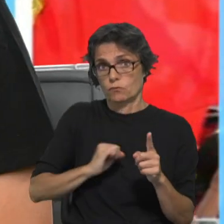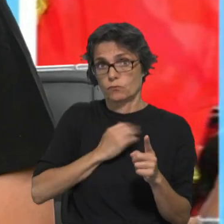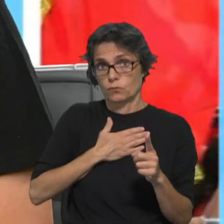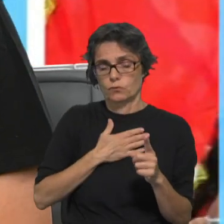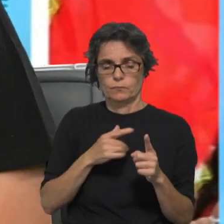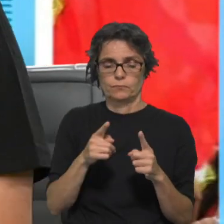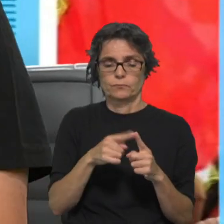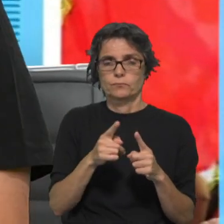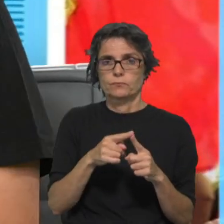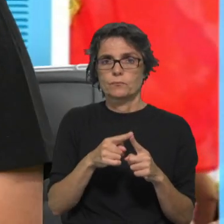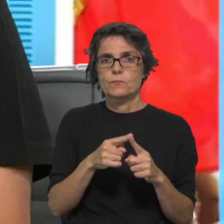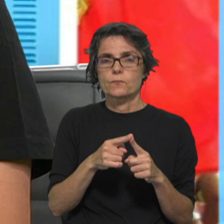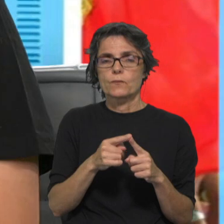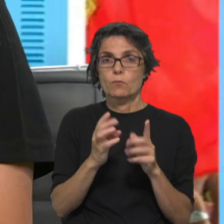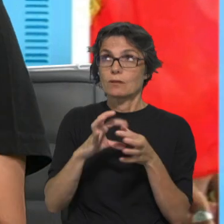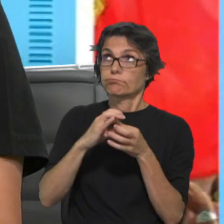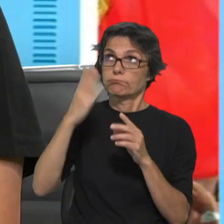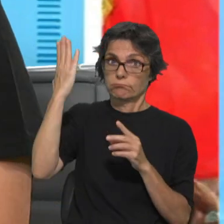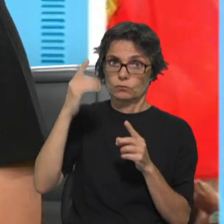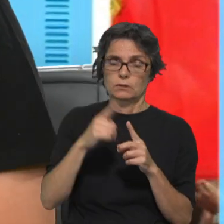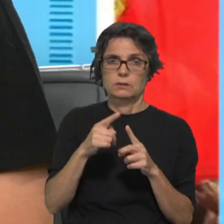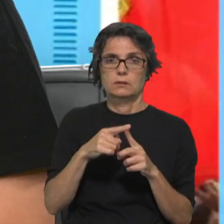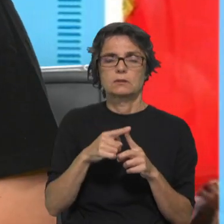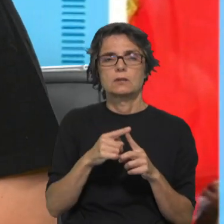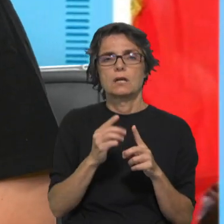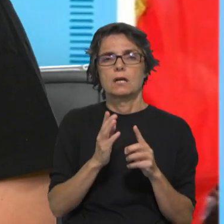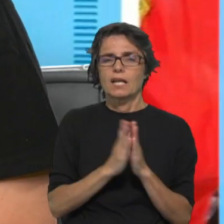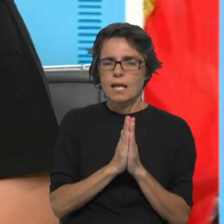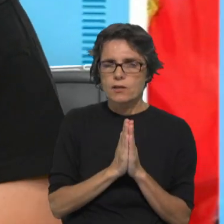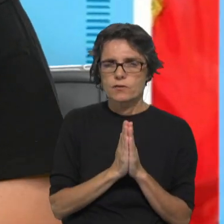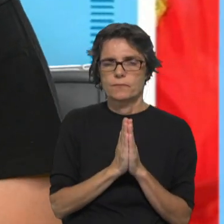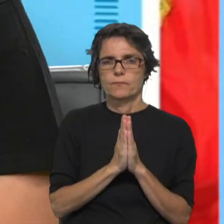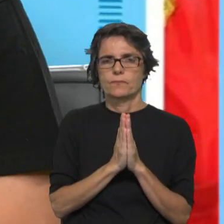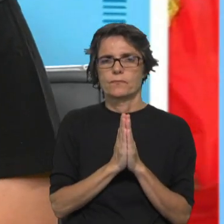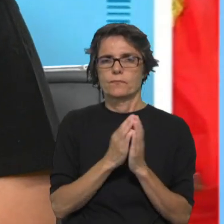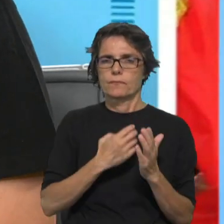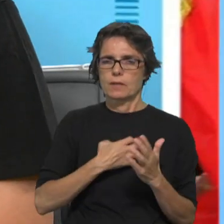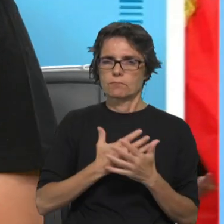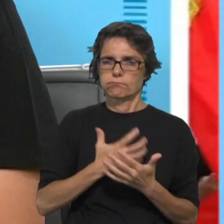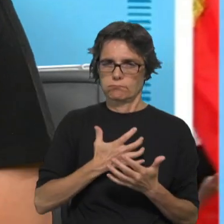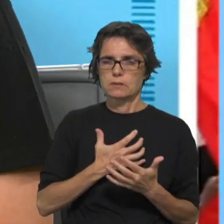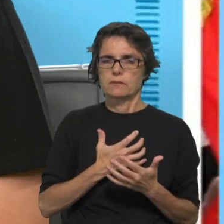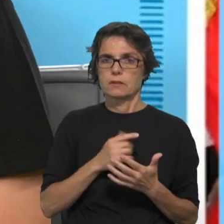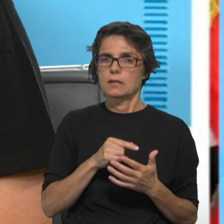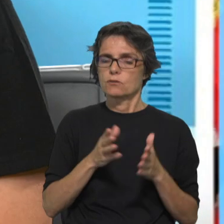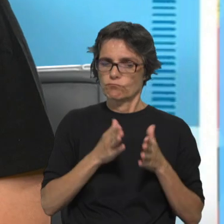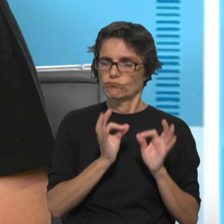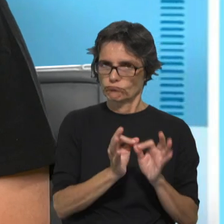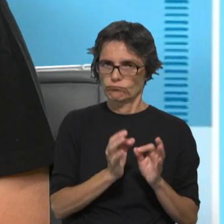movimento juvenil, a sua ligação com Deus, a fé, o ser igreja. Então, todo esse caminho tem que estar bem